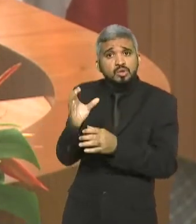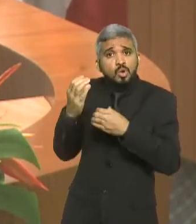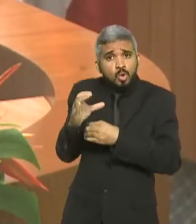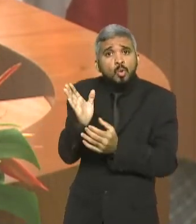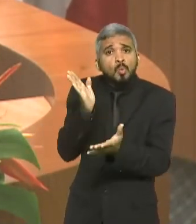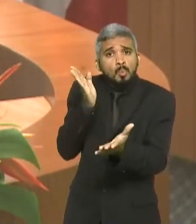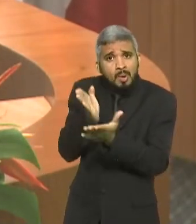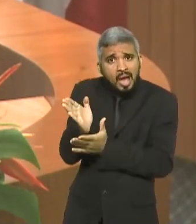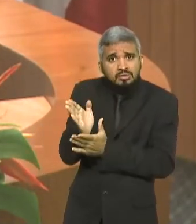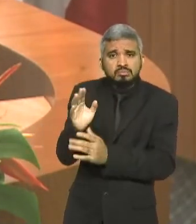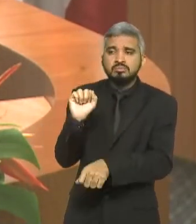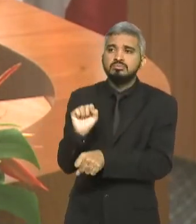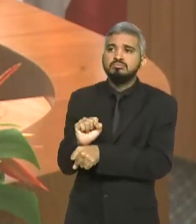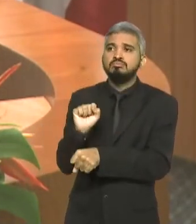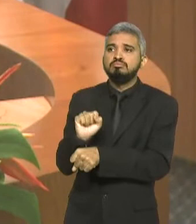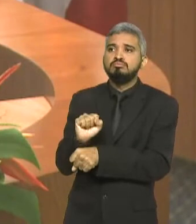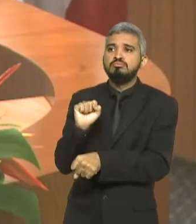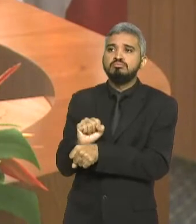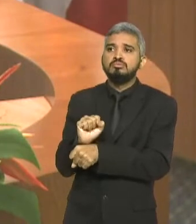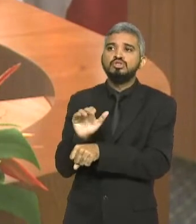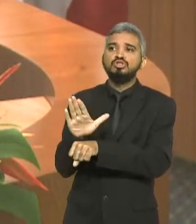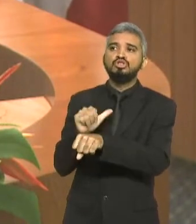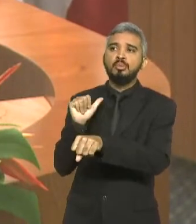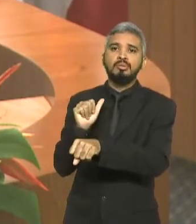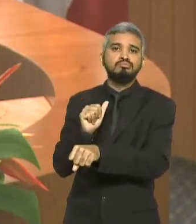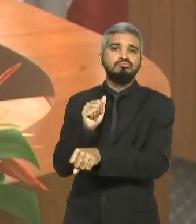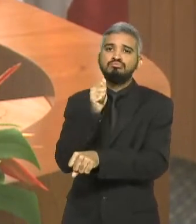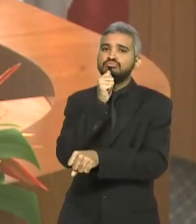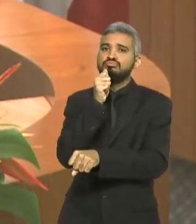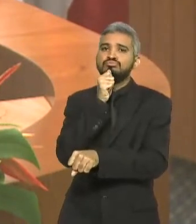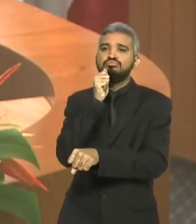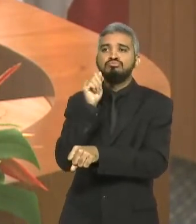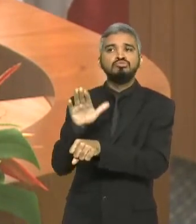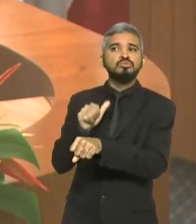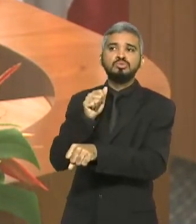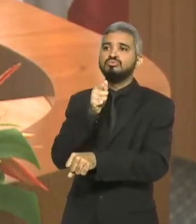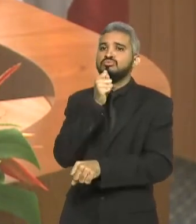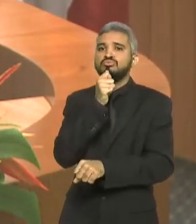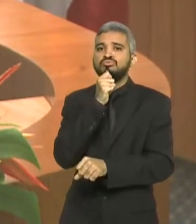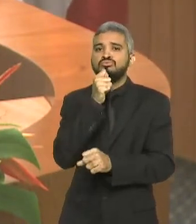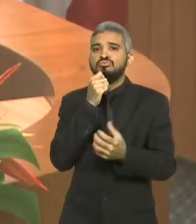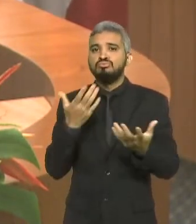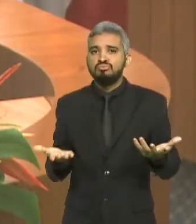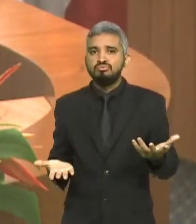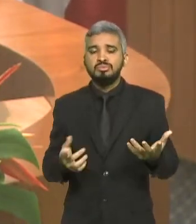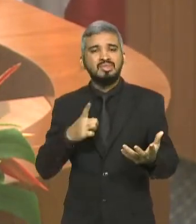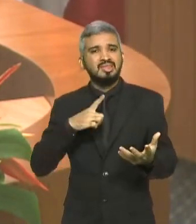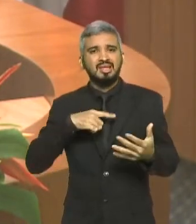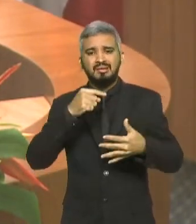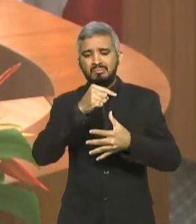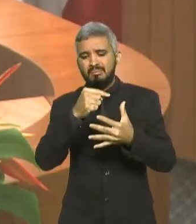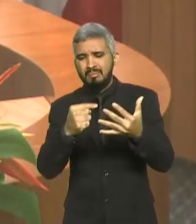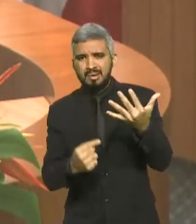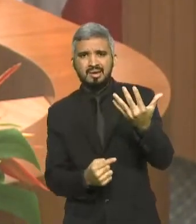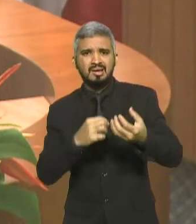do IPREV, SEGEP, DETRAN, CAEMA, Polícia Militar, Polícia